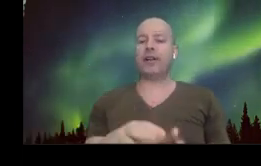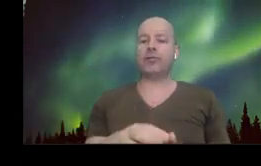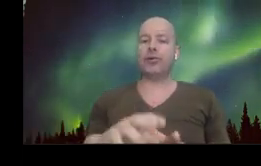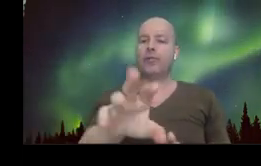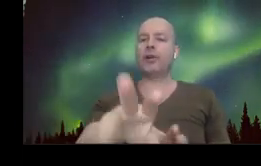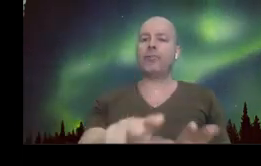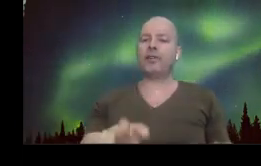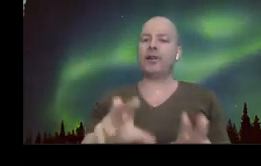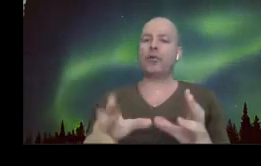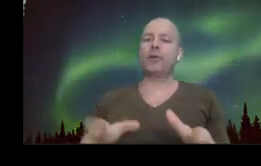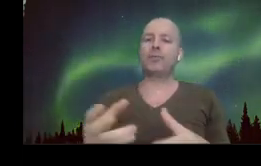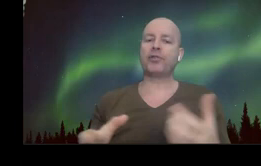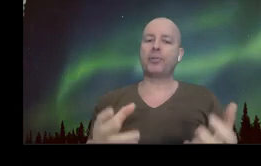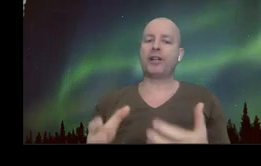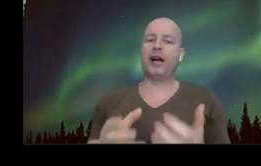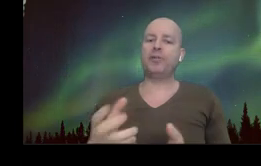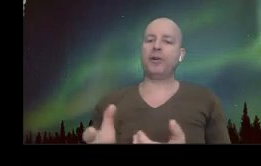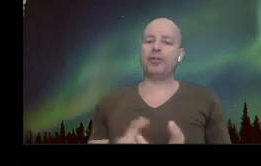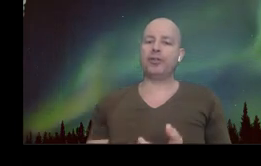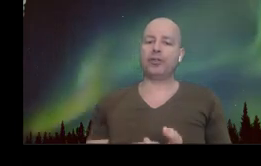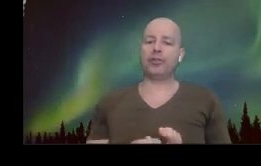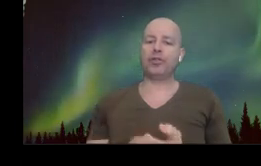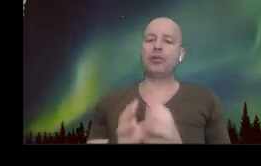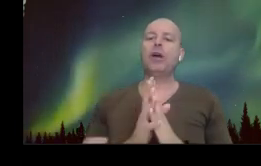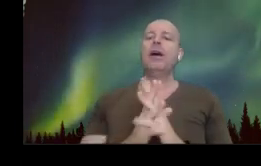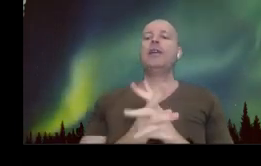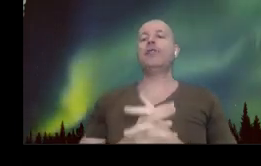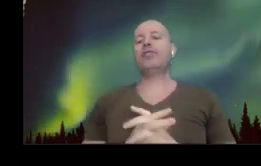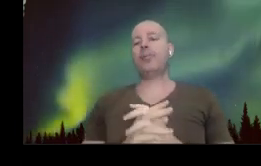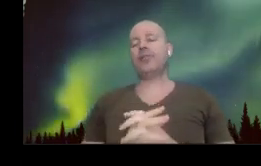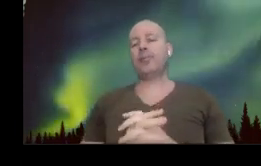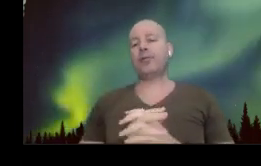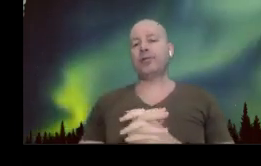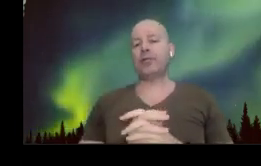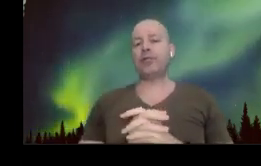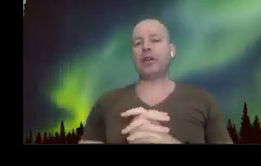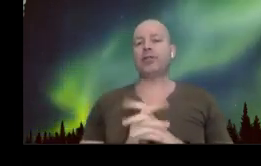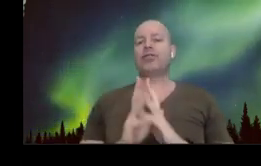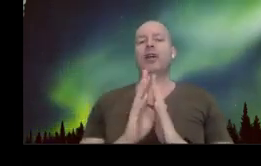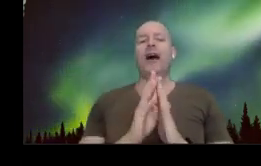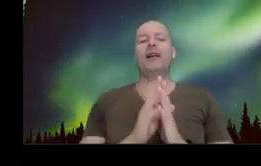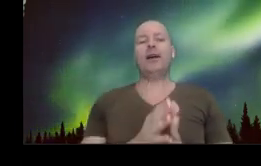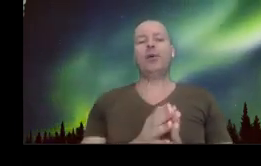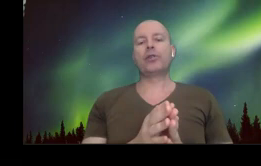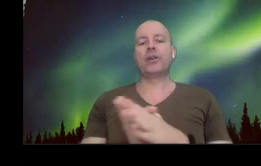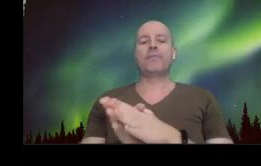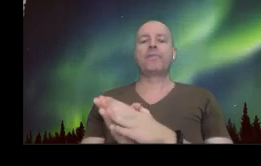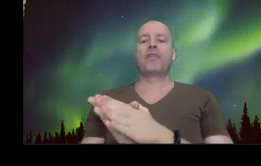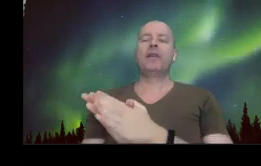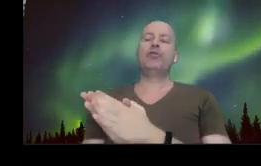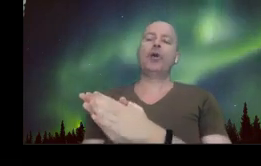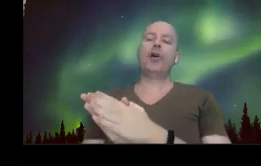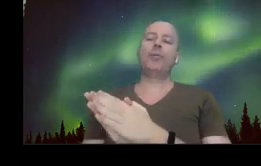é mais fácil. Eu vou apresentar algumas possibilidades para a gente ir discutindo e eu vou dizer, já posso dizer para vocês o seguinte. Até